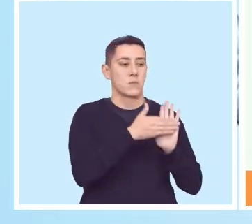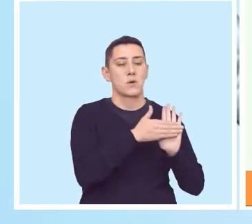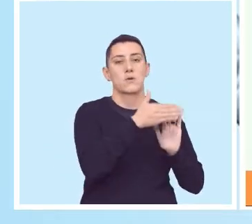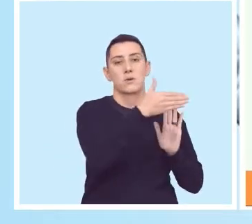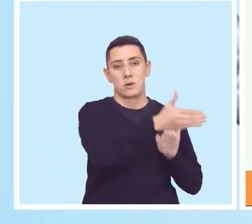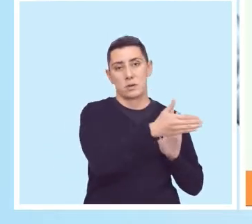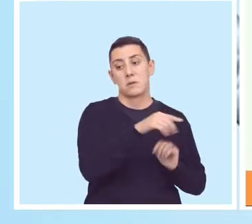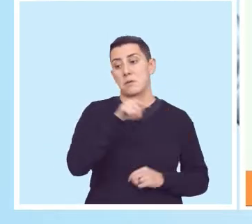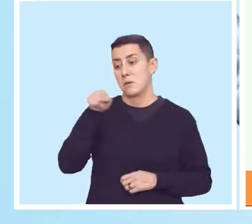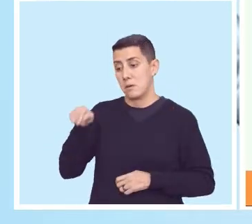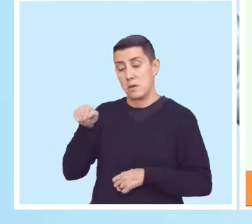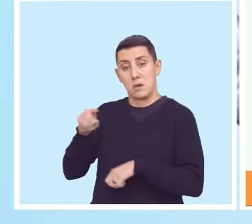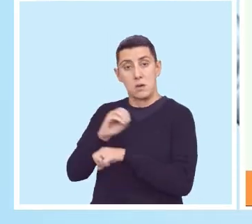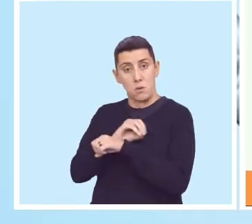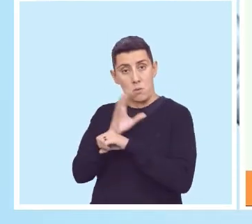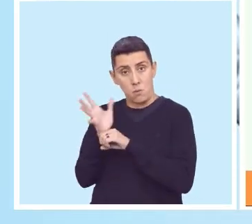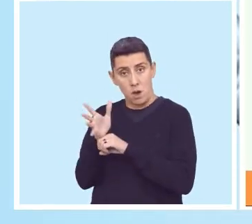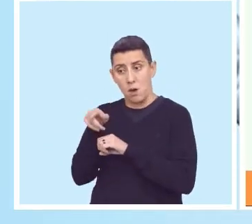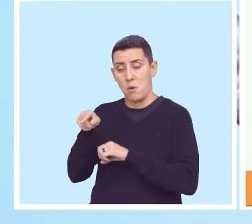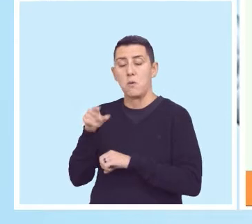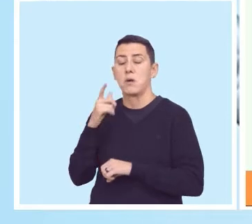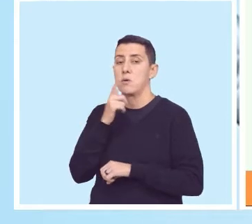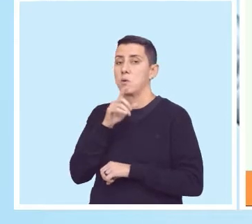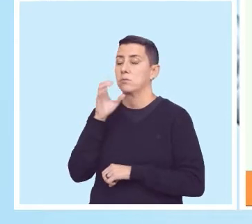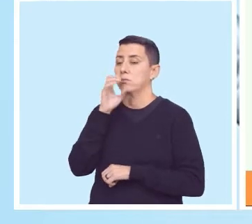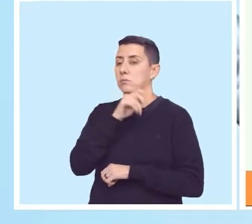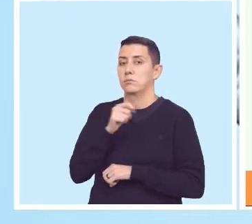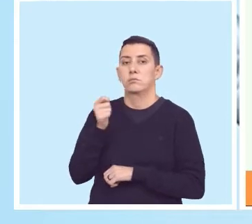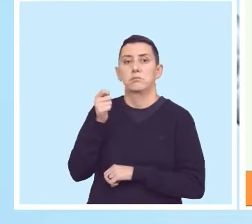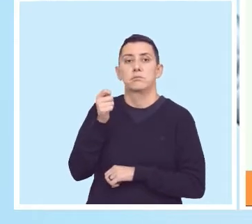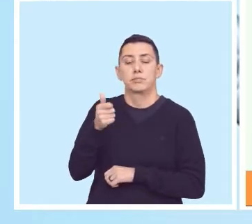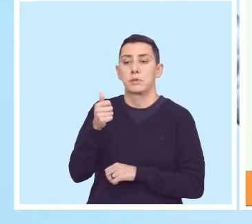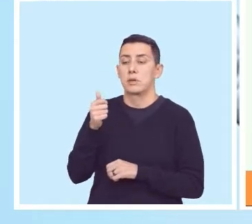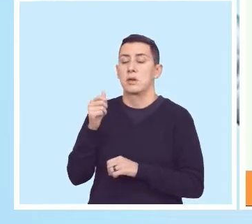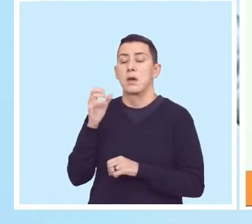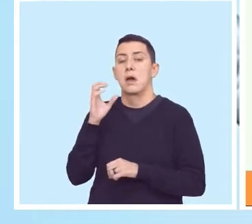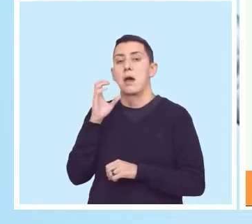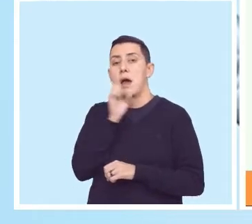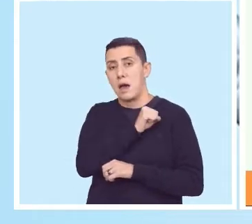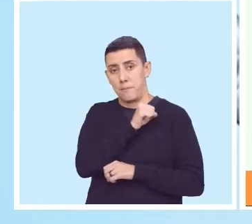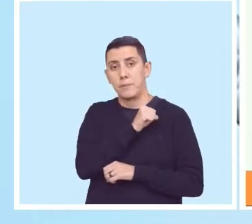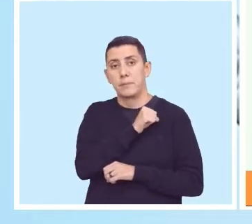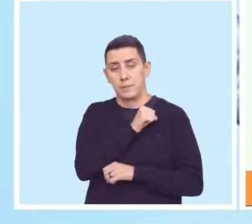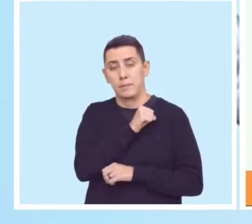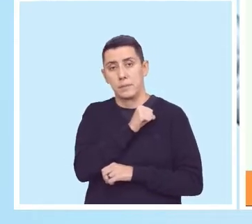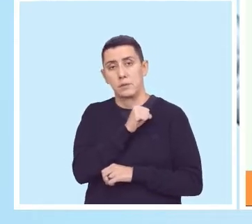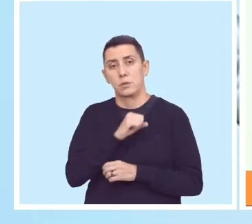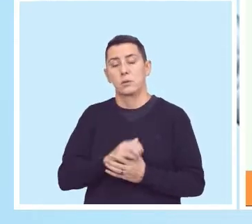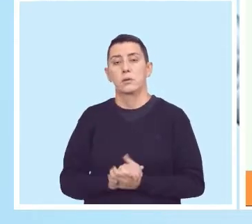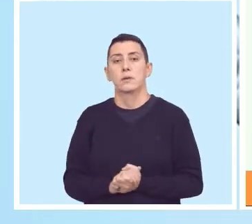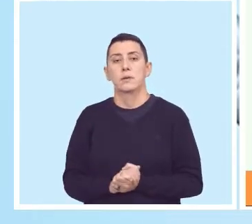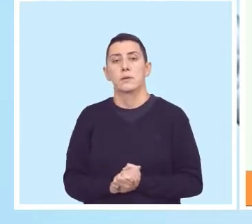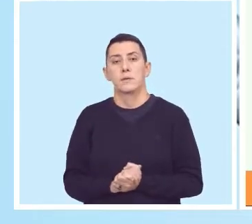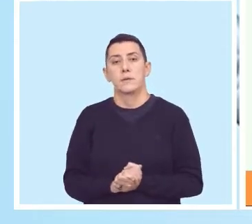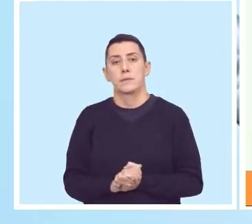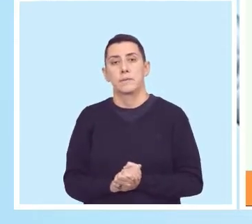Já com aqui a Huawei Cloud, nós conseguimos, de certa